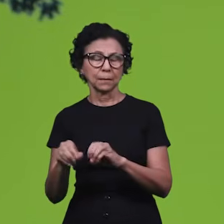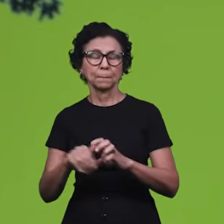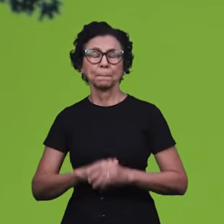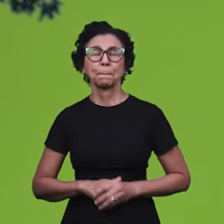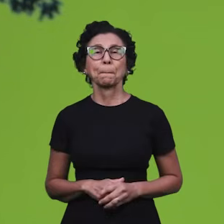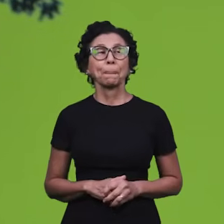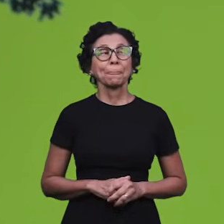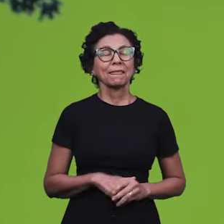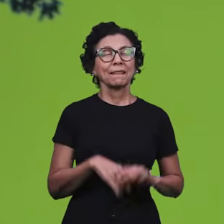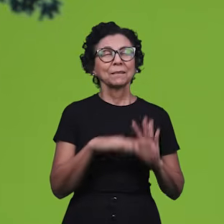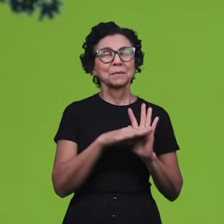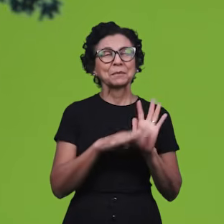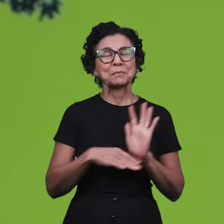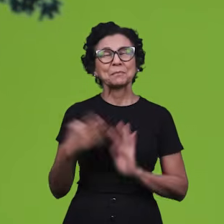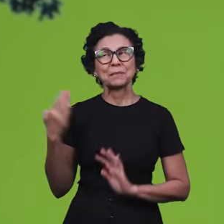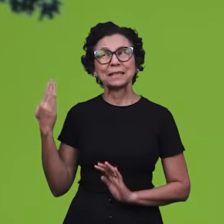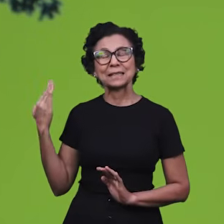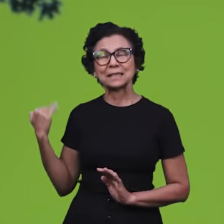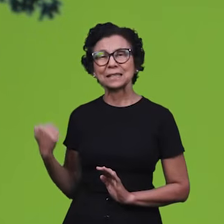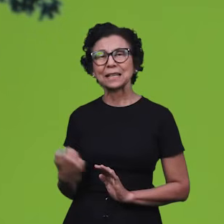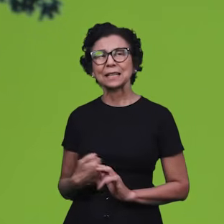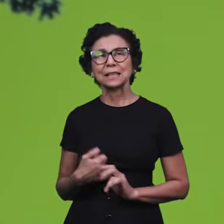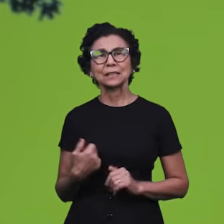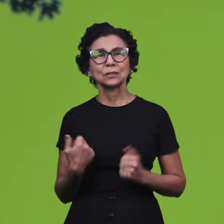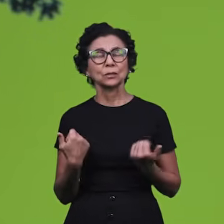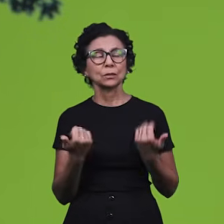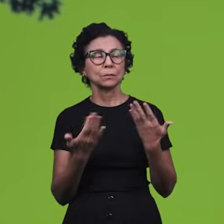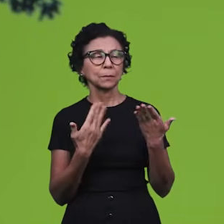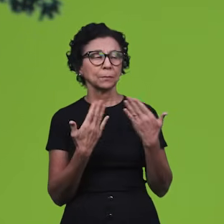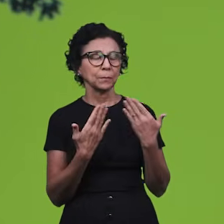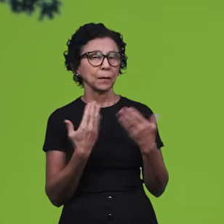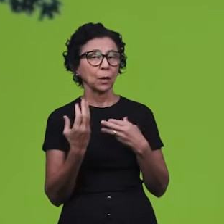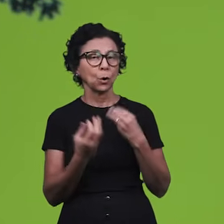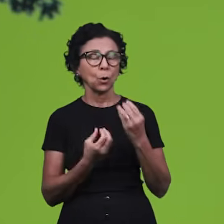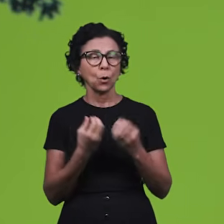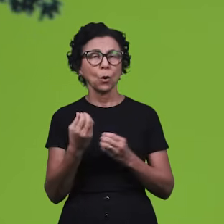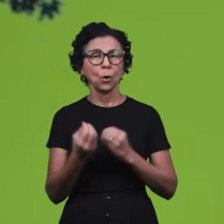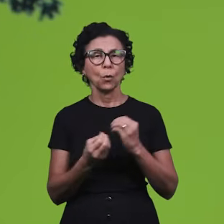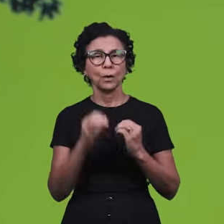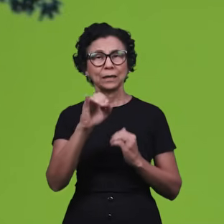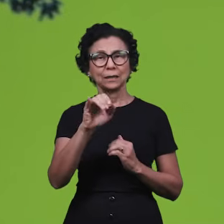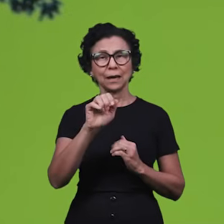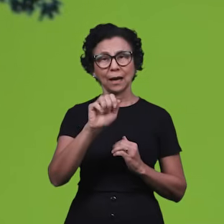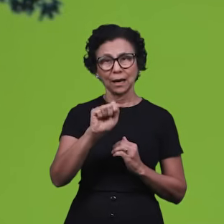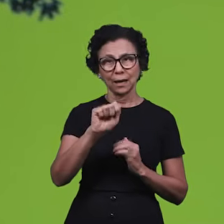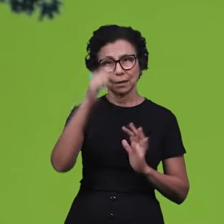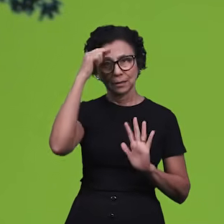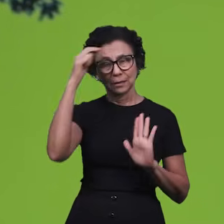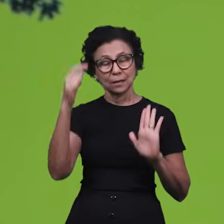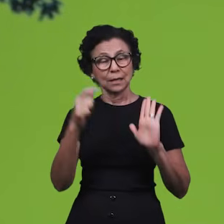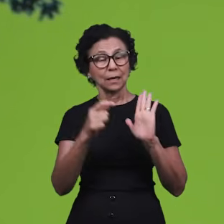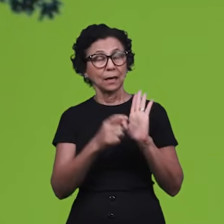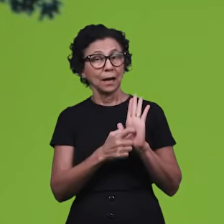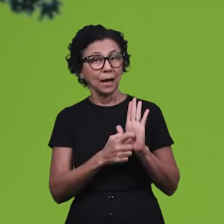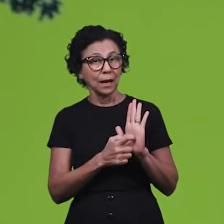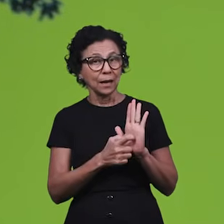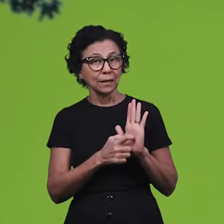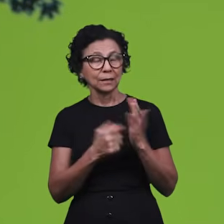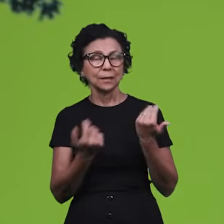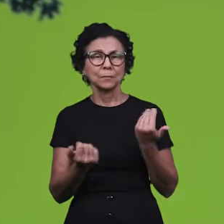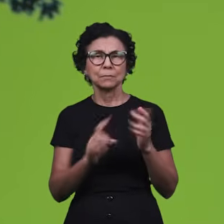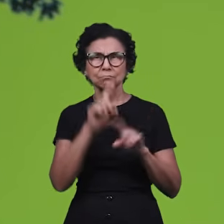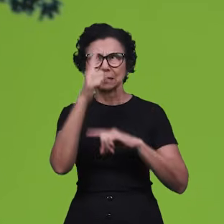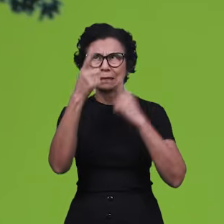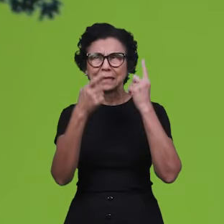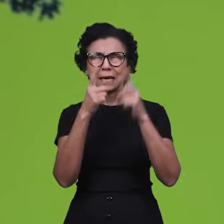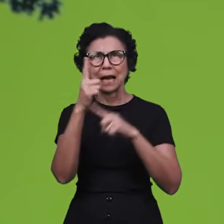irmã Bianca Acilino sobre como a inteligência artificial pode ser usada para criar as revistinhas da EBD,